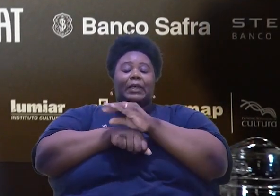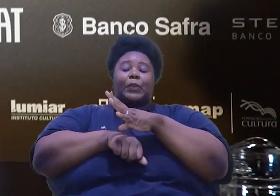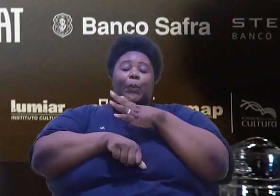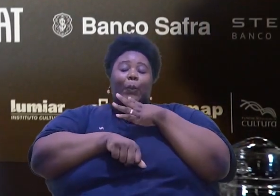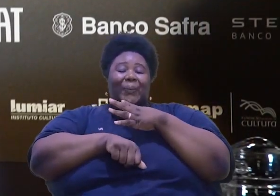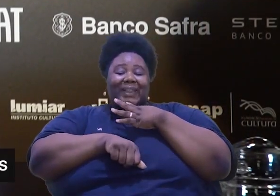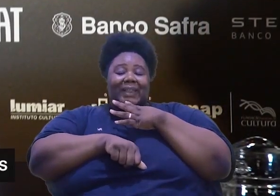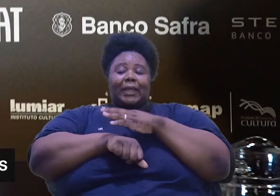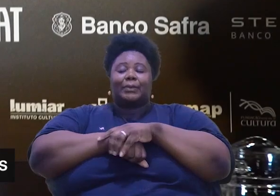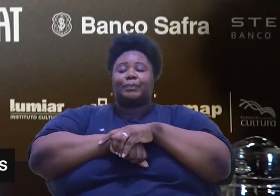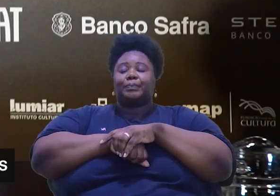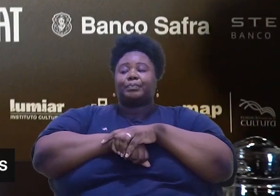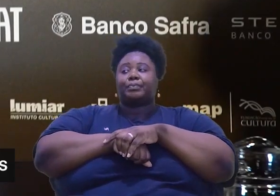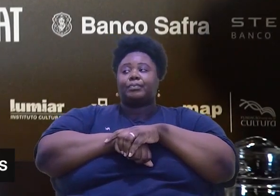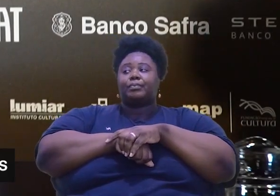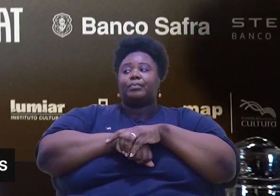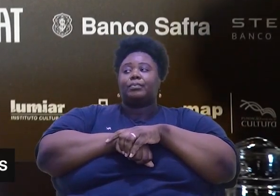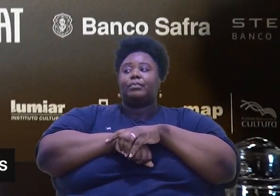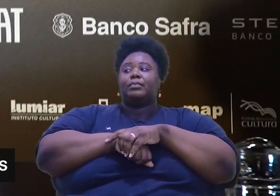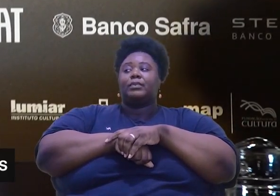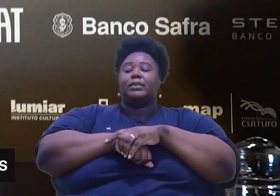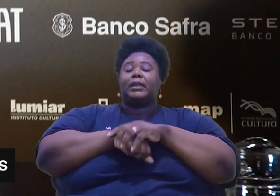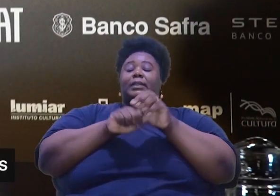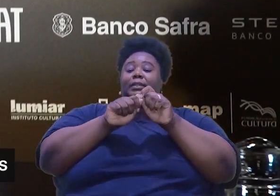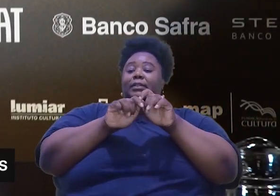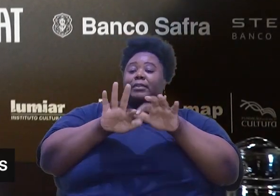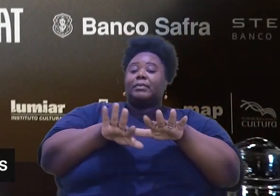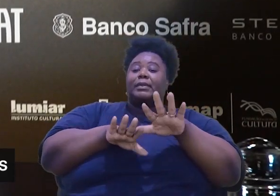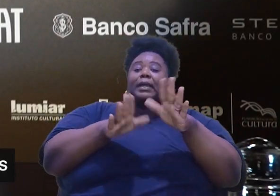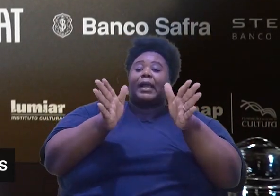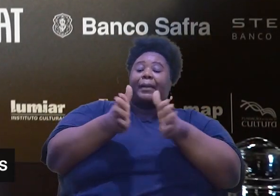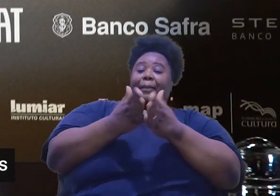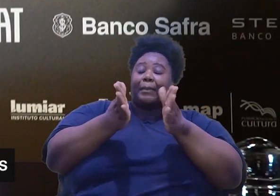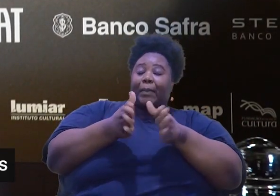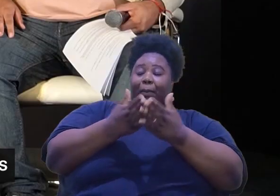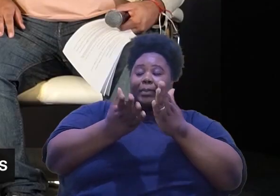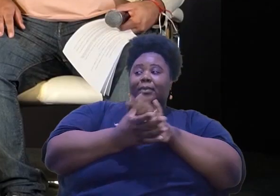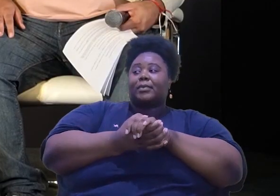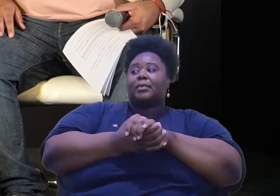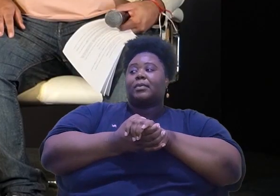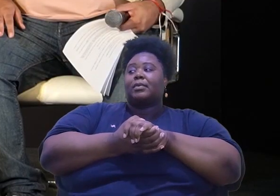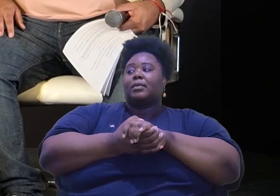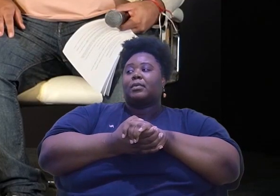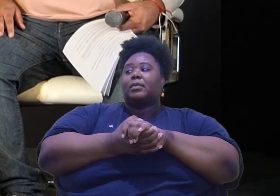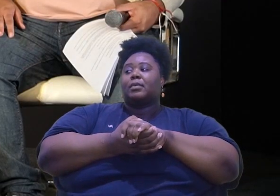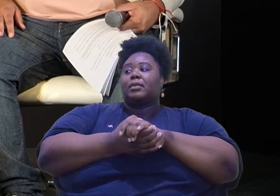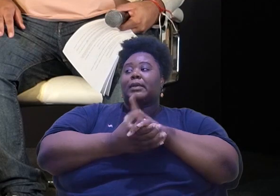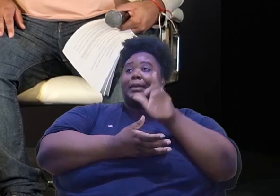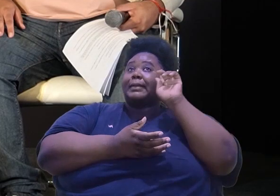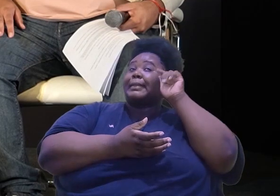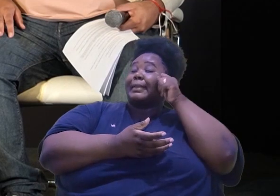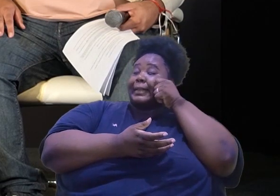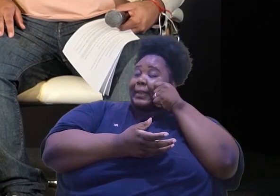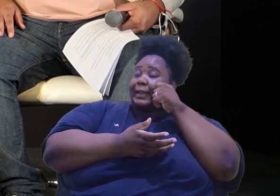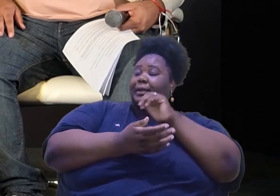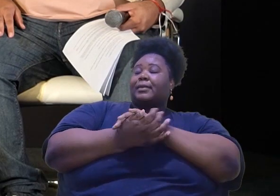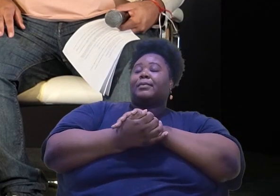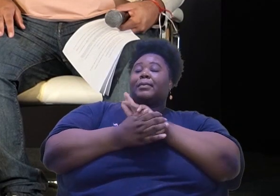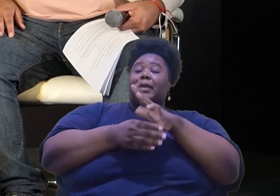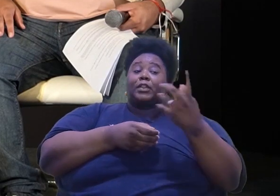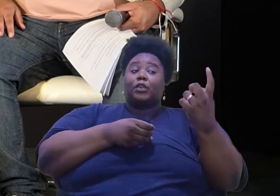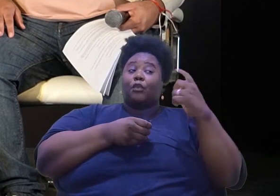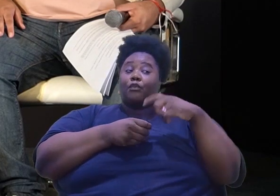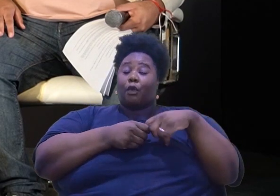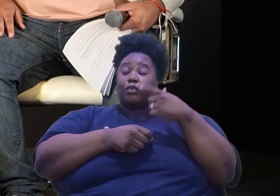reconhecidas, eram distinguidas como crianças pobres e negras, né? Mas aí eu volto